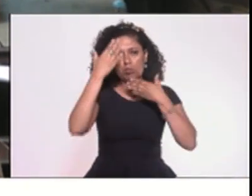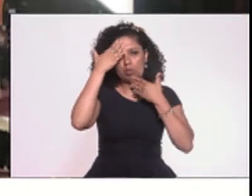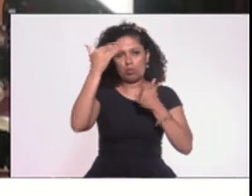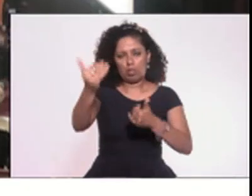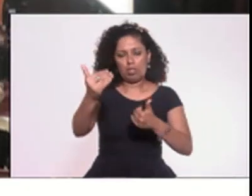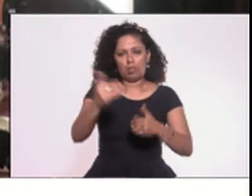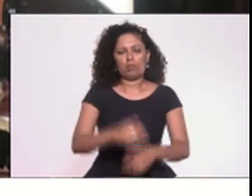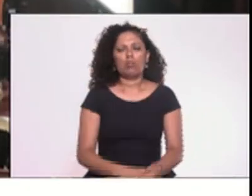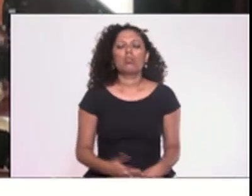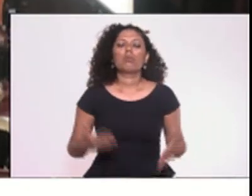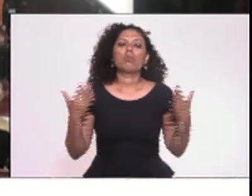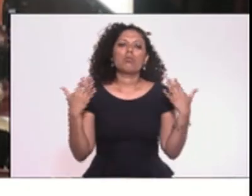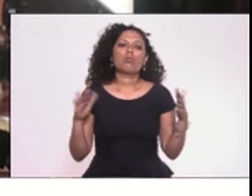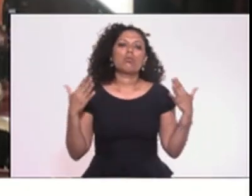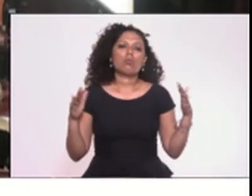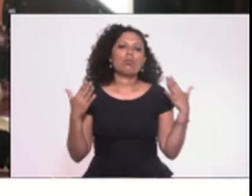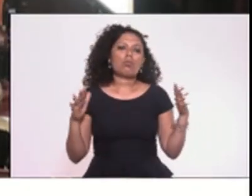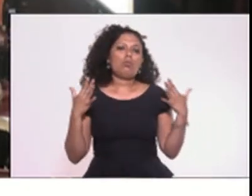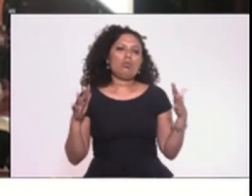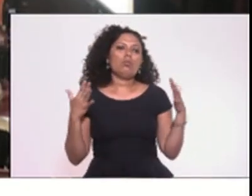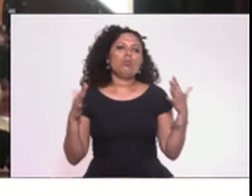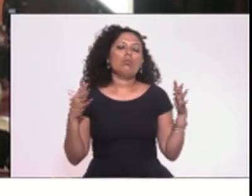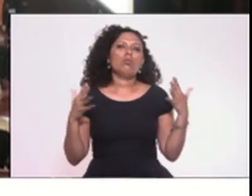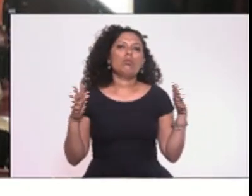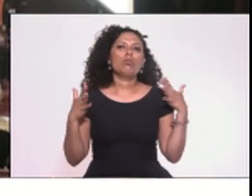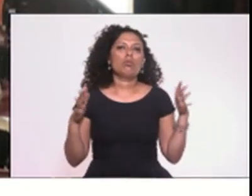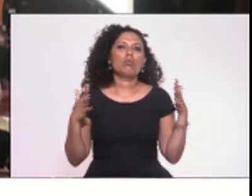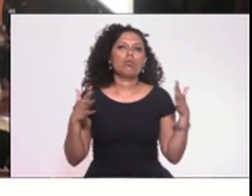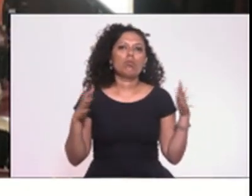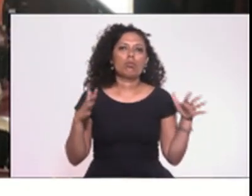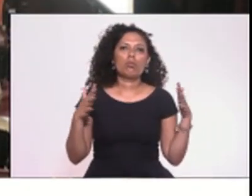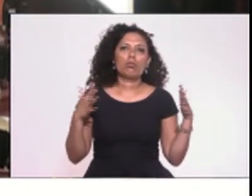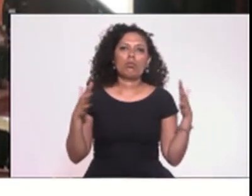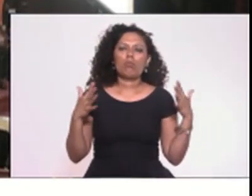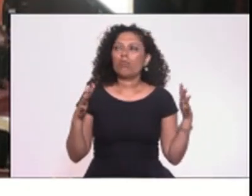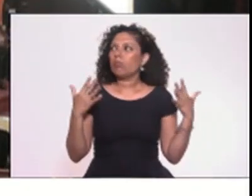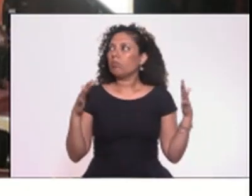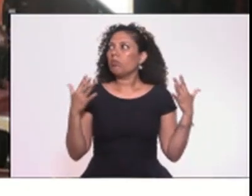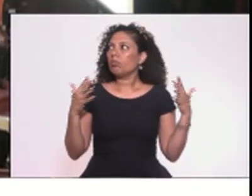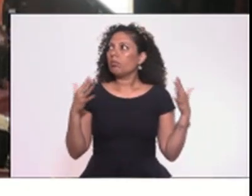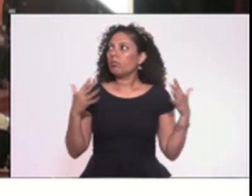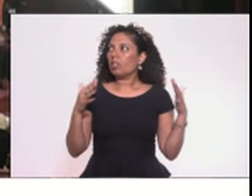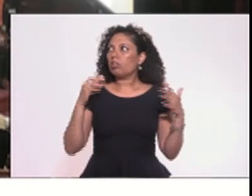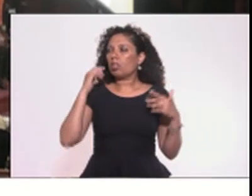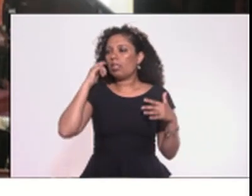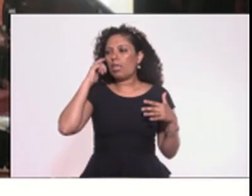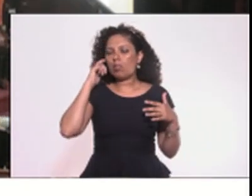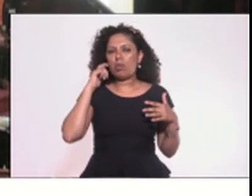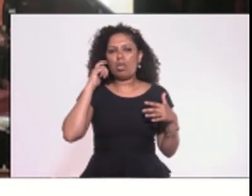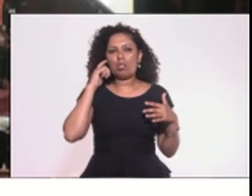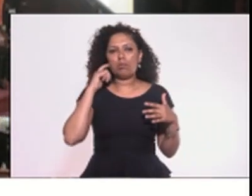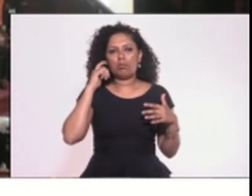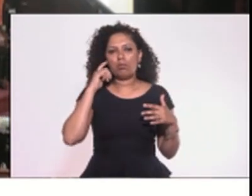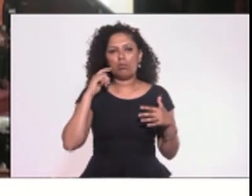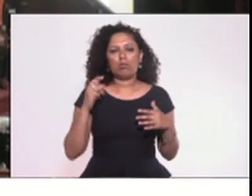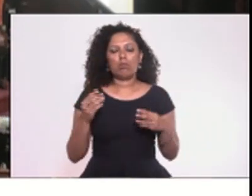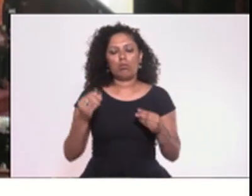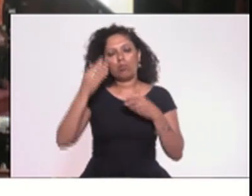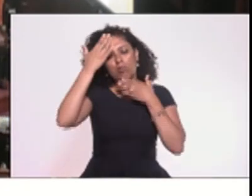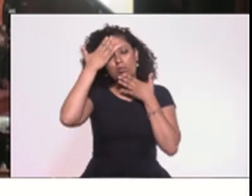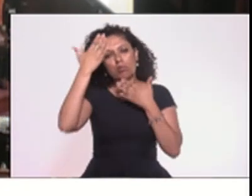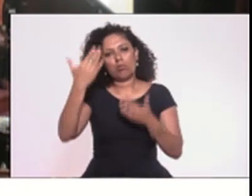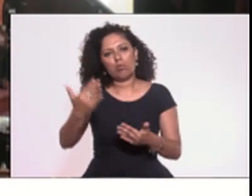Vou deixar aqui meu contato. Obrigada, Marília. Muito bom ver vários casos que a gente pode